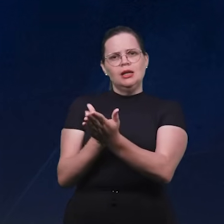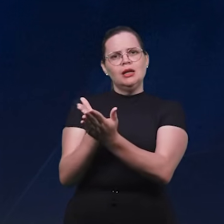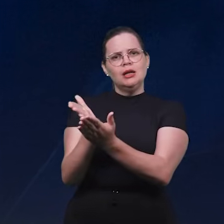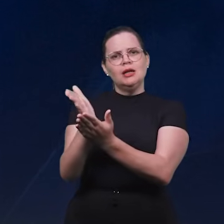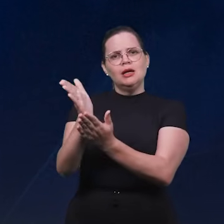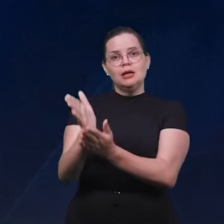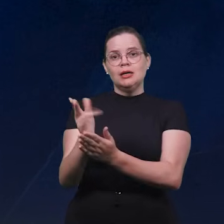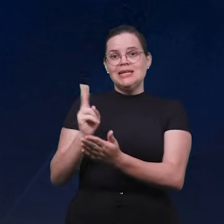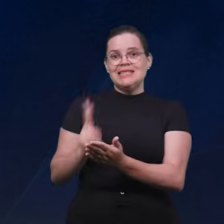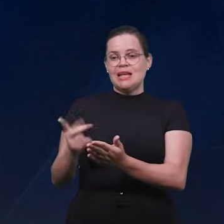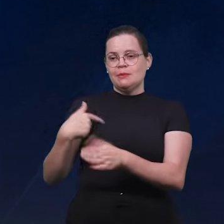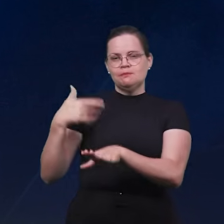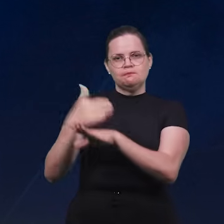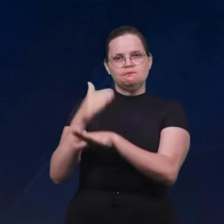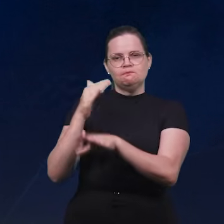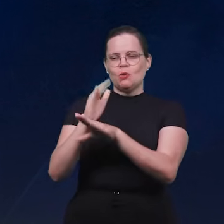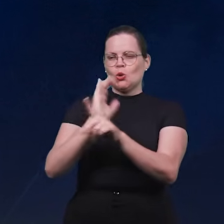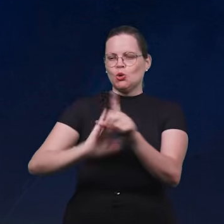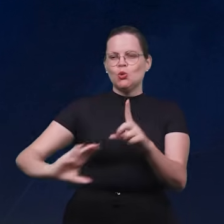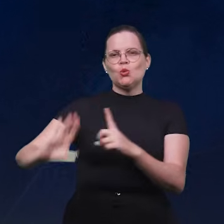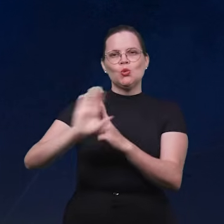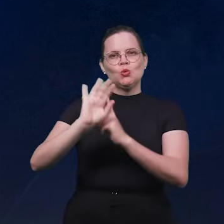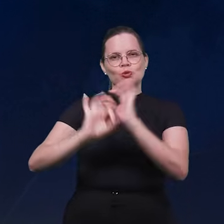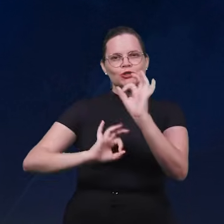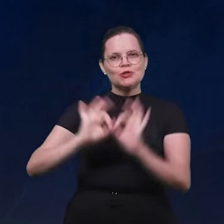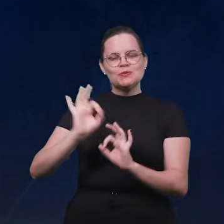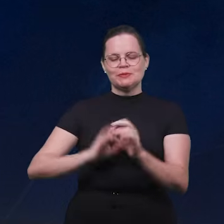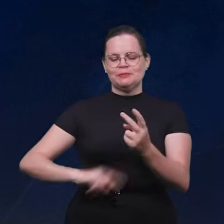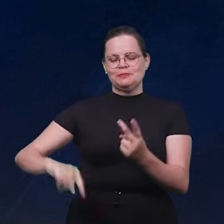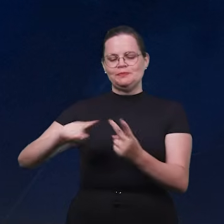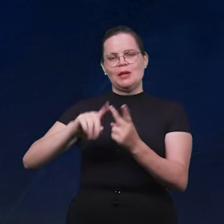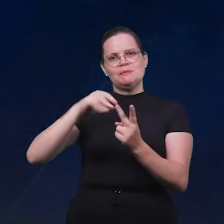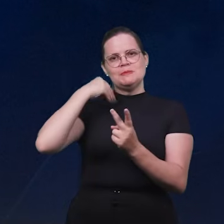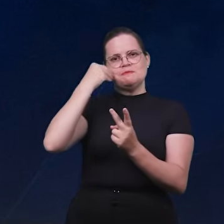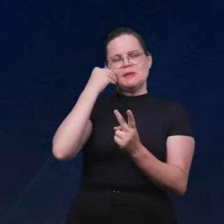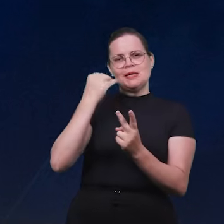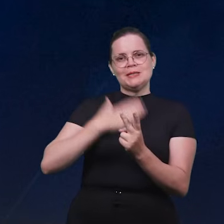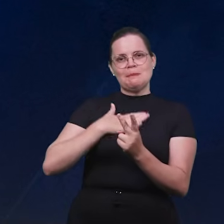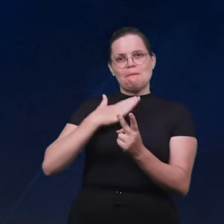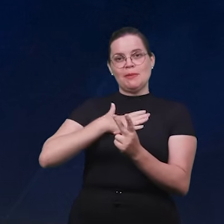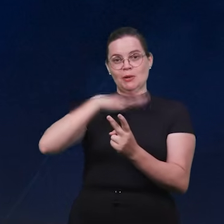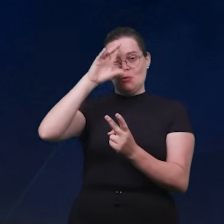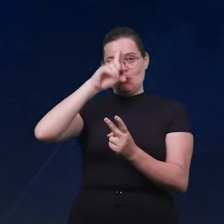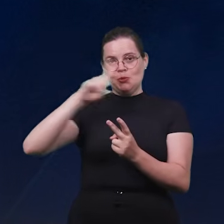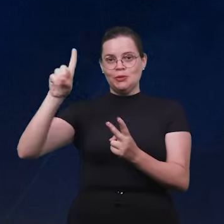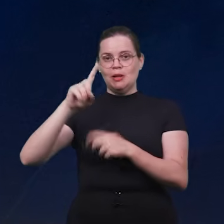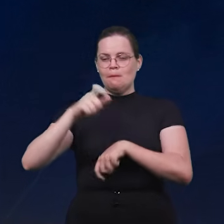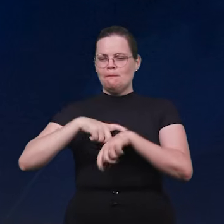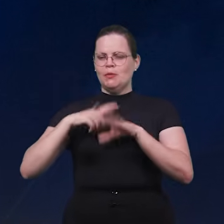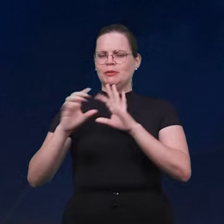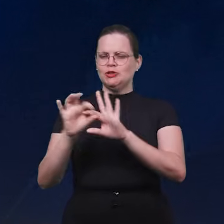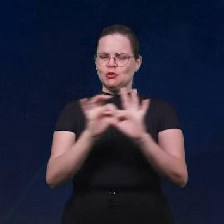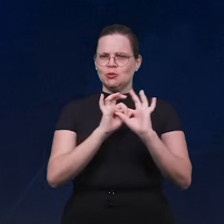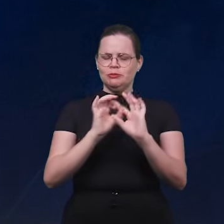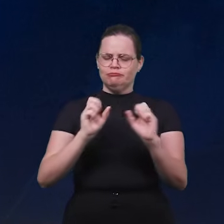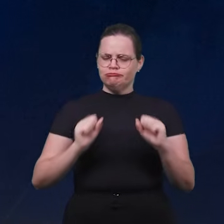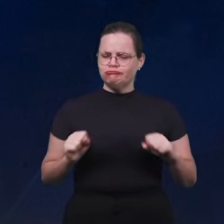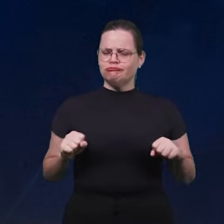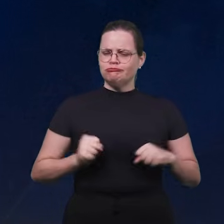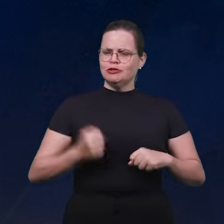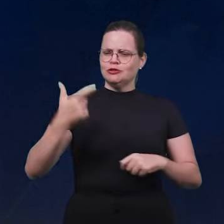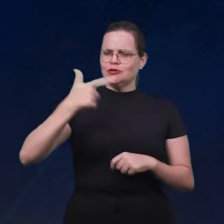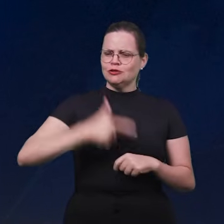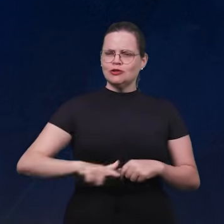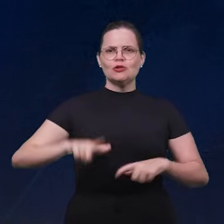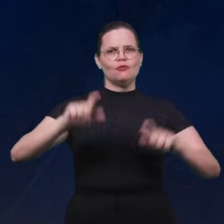cada culto que ela faz e a cada experiência dela com Deus, um momento ali de renovo